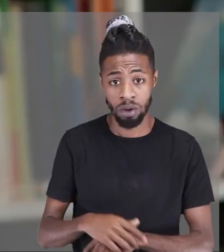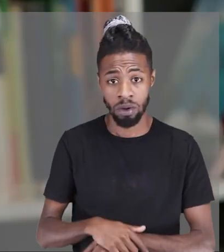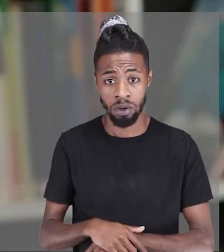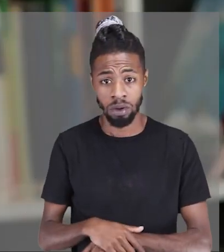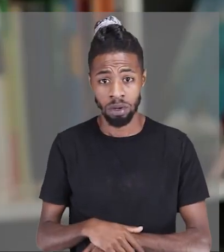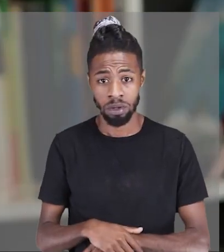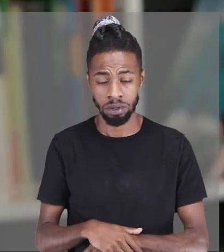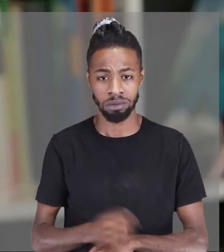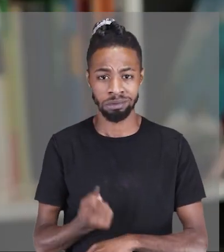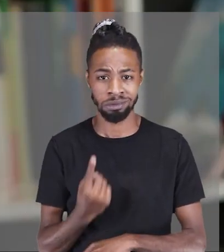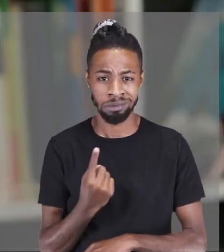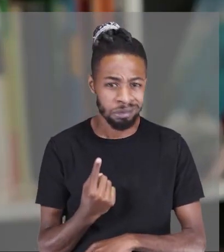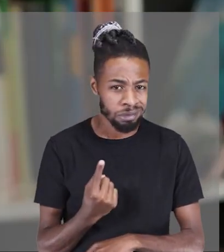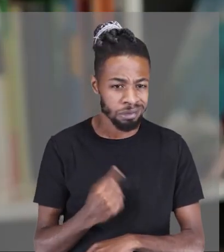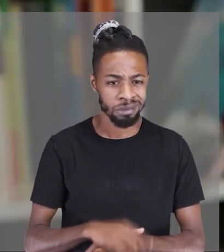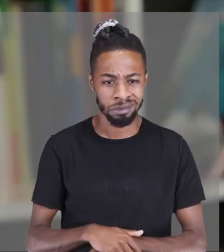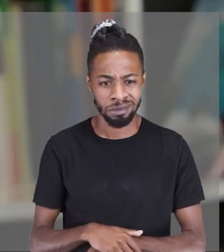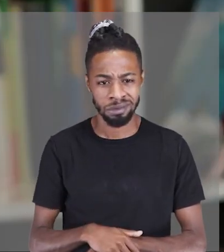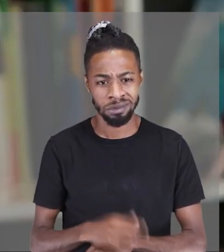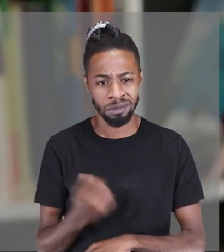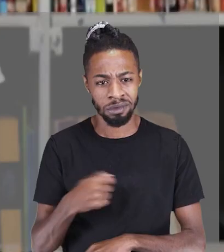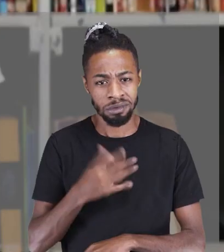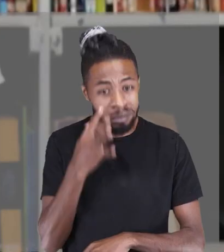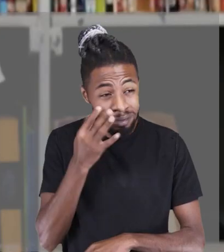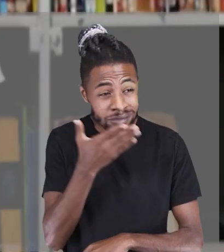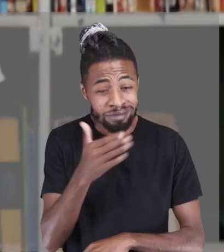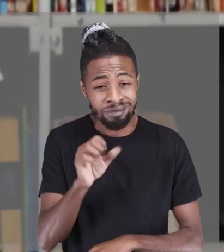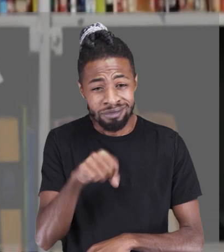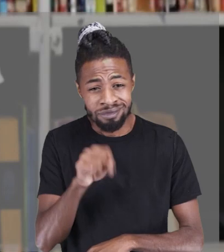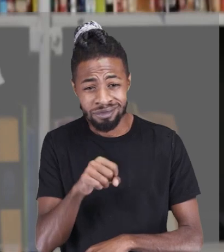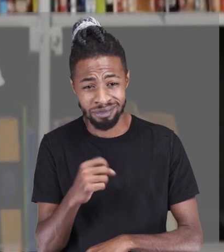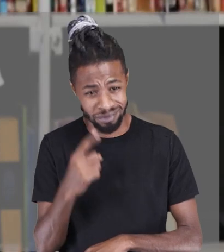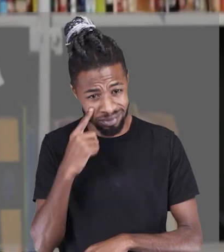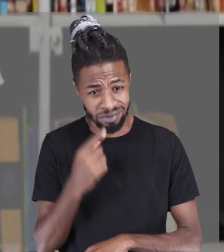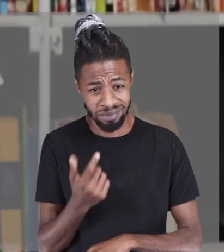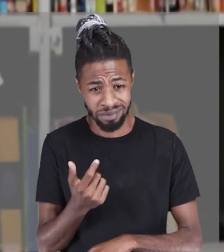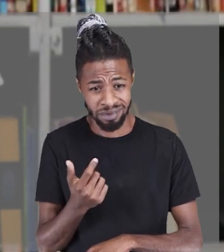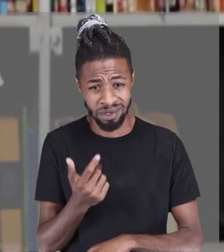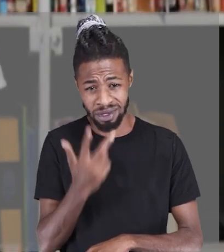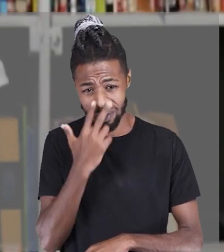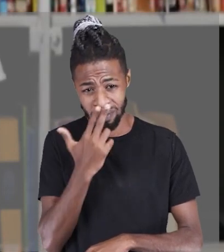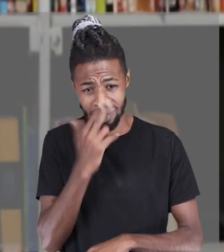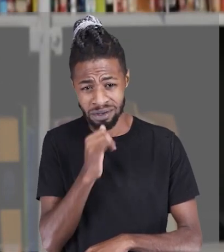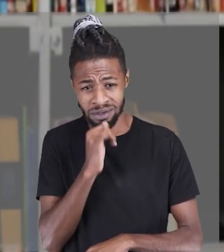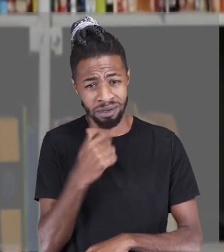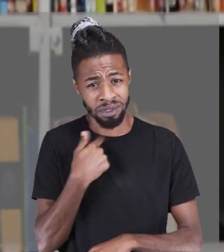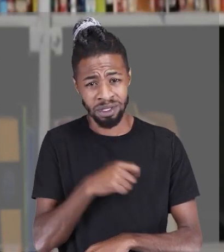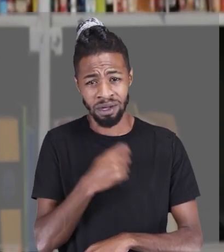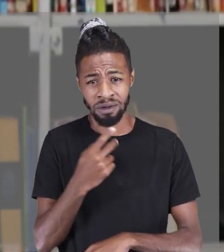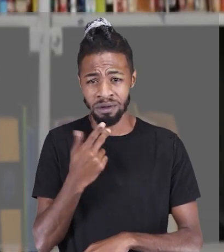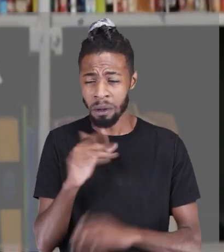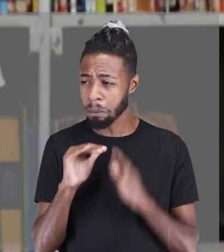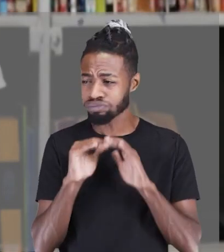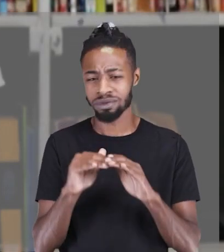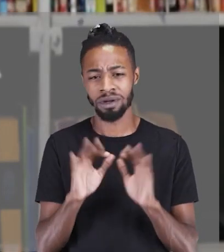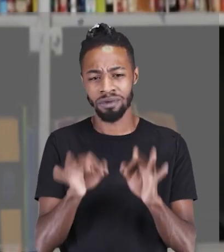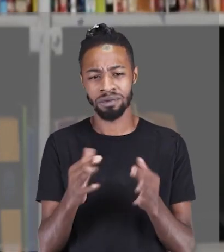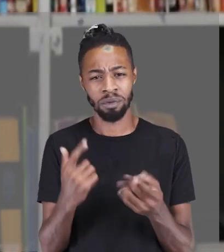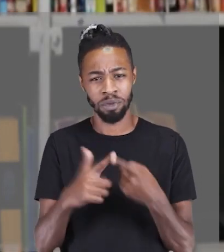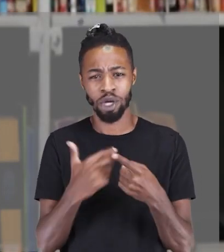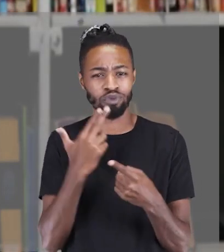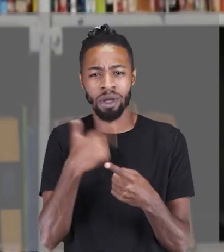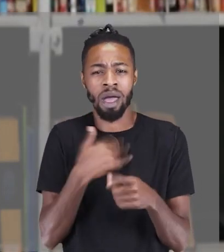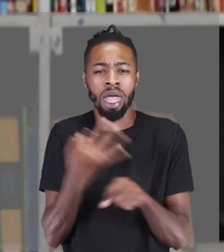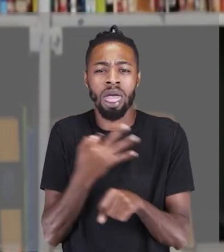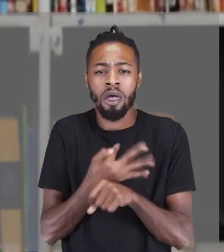Negra, assim, da minha cor, só que tipo, ela não veio hoje. Eu acho que eu já cheguei a presenciar, assim, e eu como sou muito militante, eu acho que